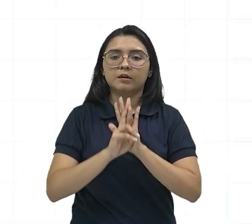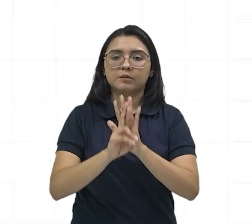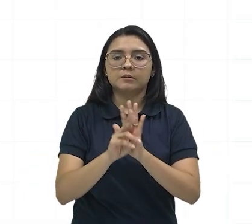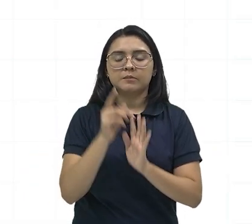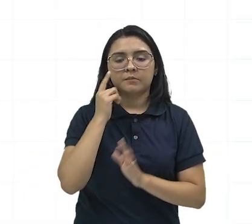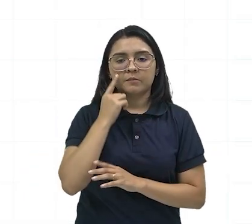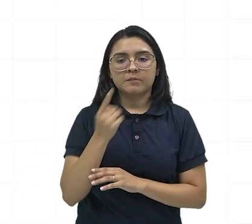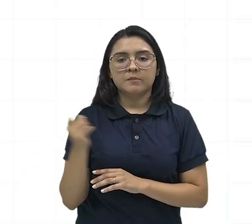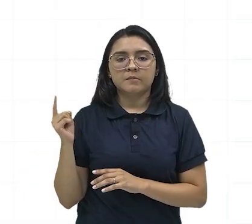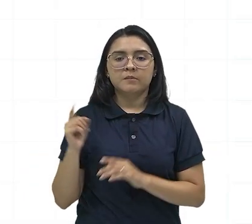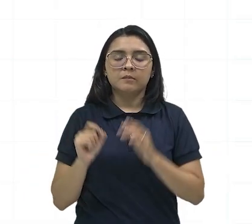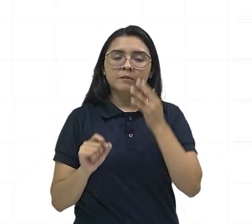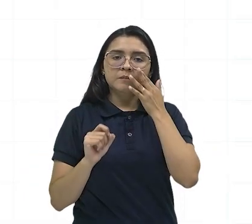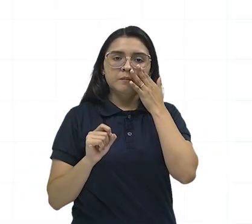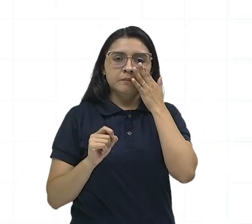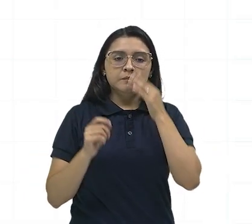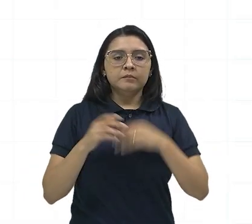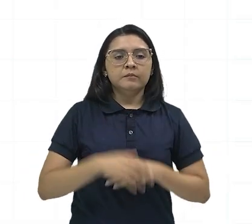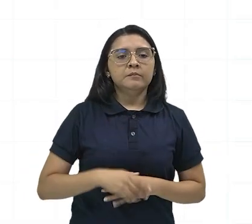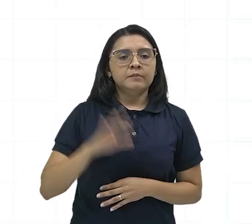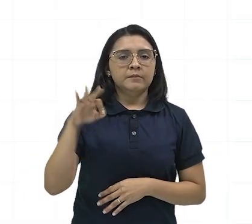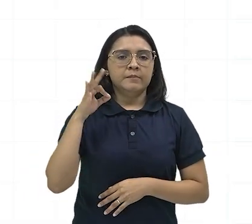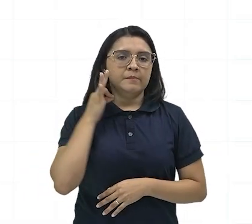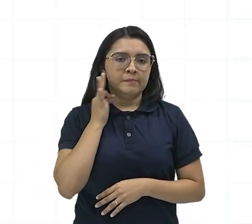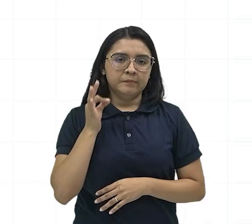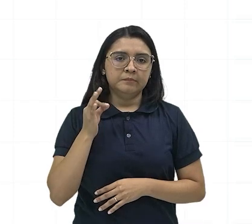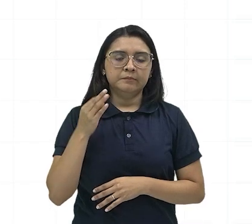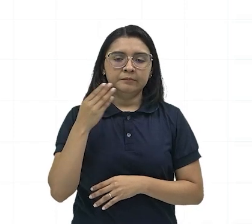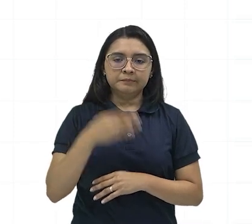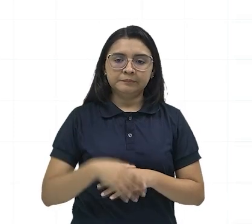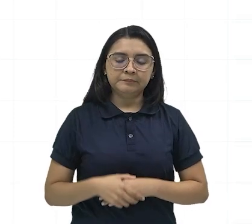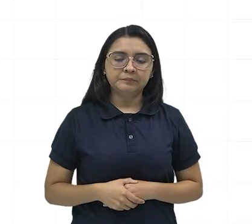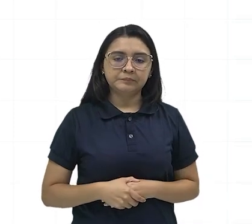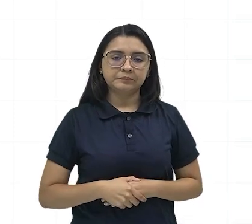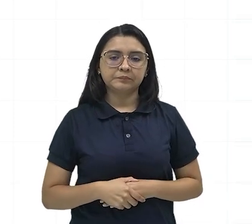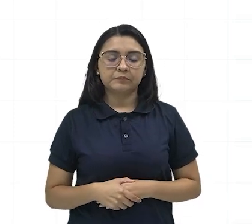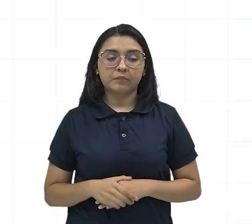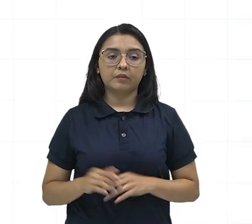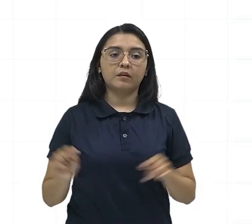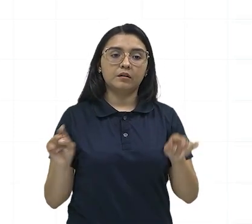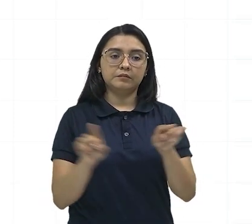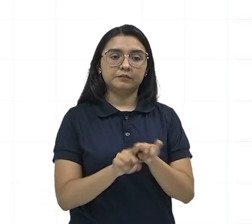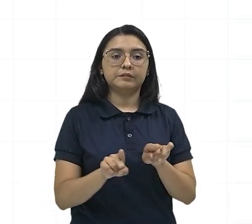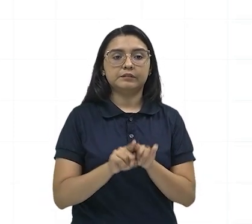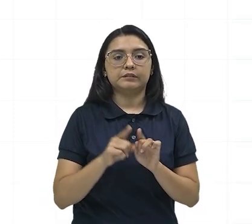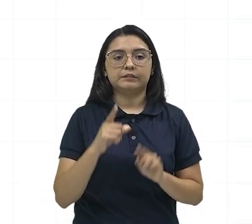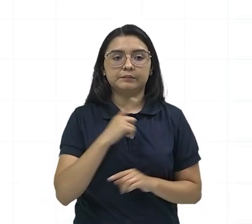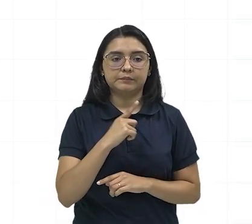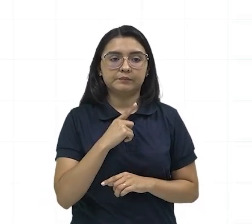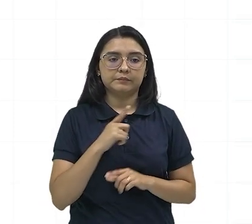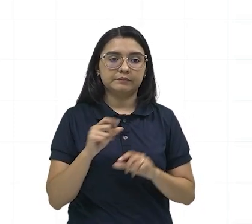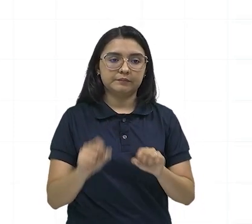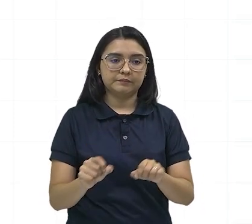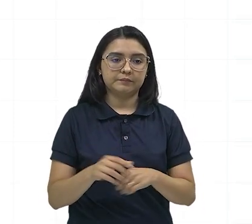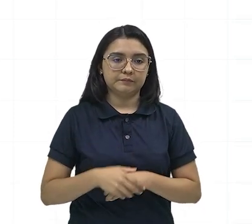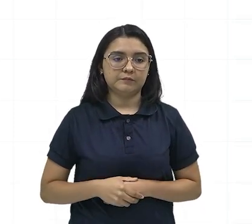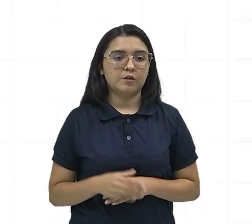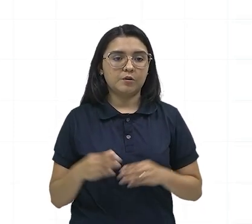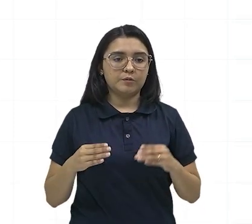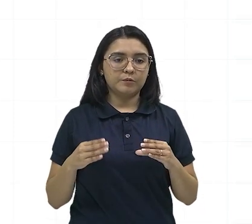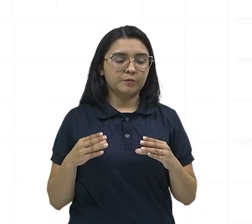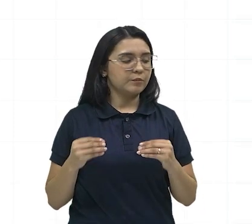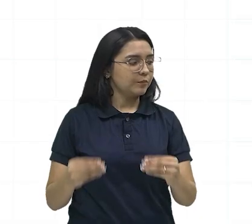representando aí na nossa ilustração, uma abelha, né, em polinização. Vamos lá, também faz parte dos artrópodes